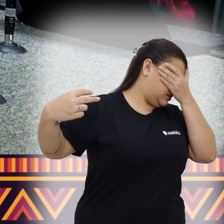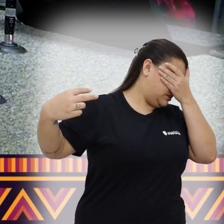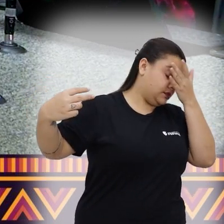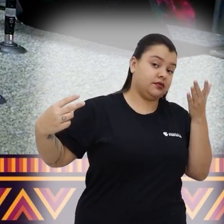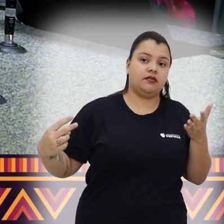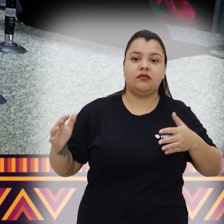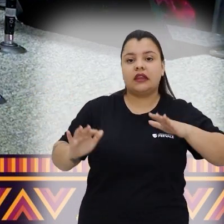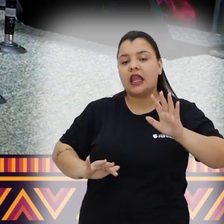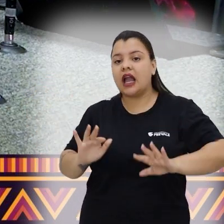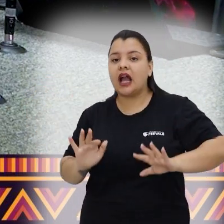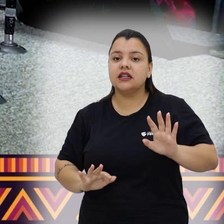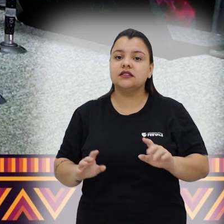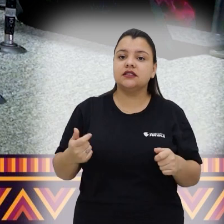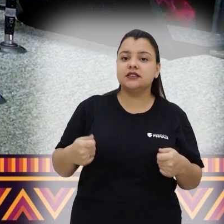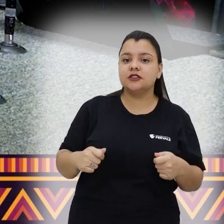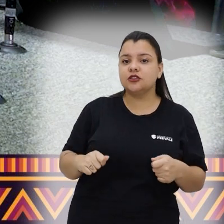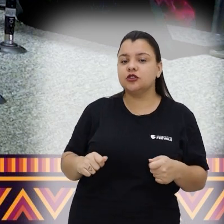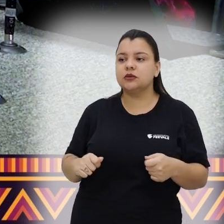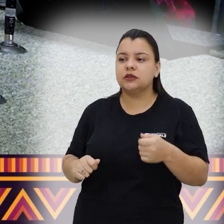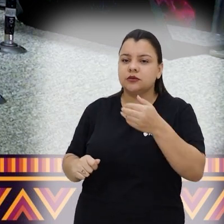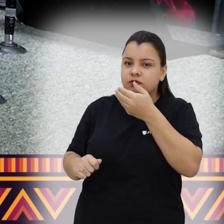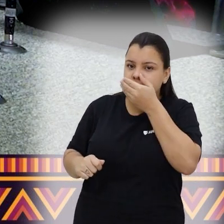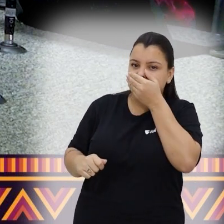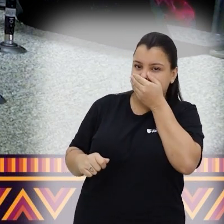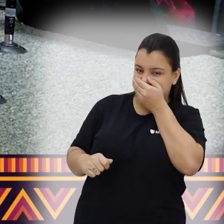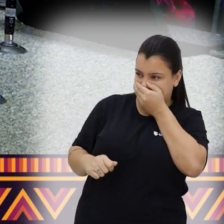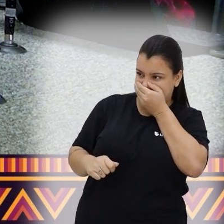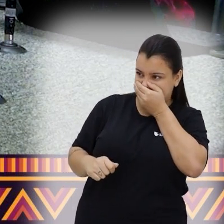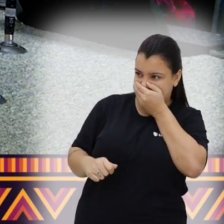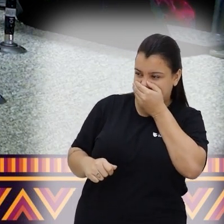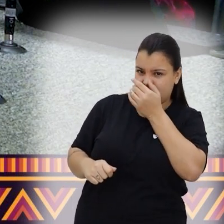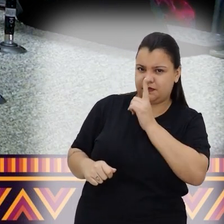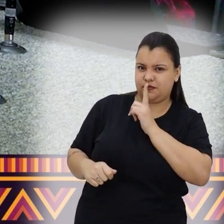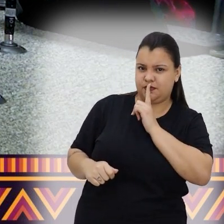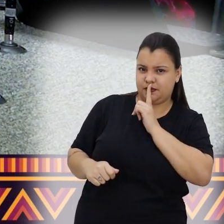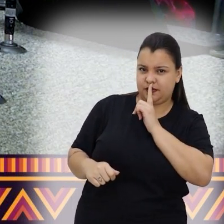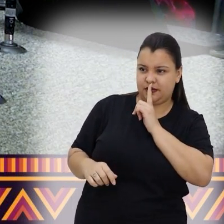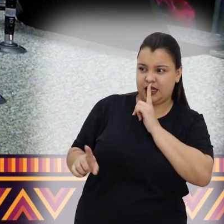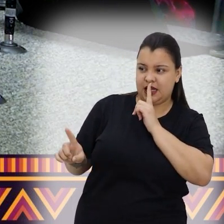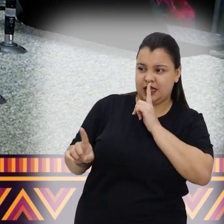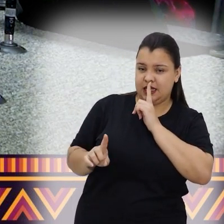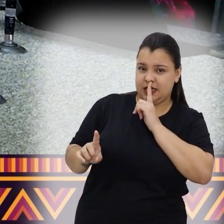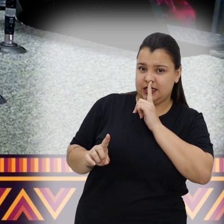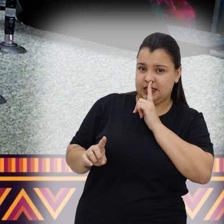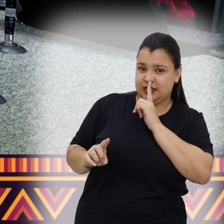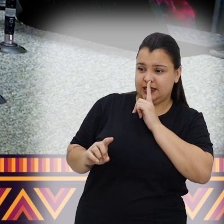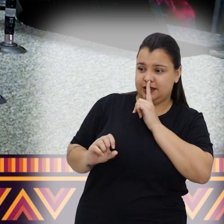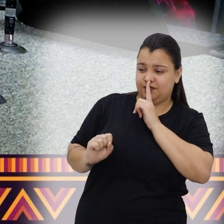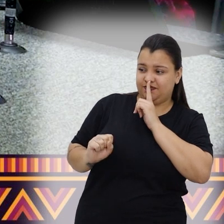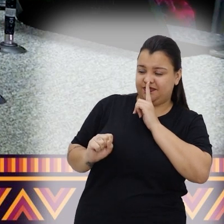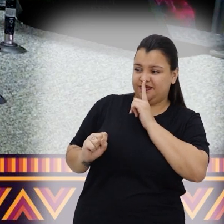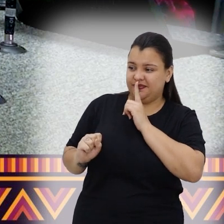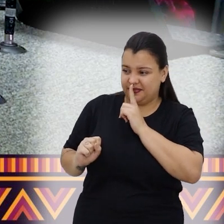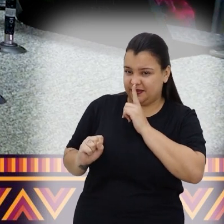Tu tem que às vezes botar uma mordaça para te não despejar aquilo que o outro tá